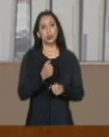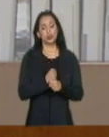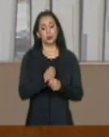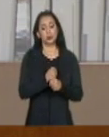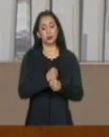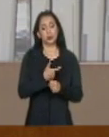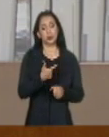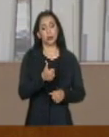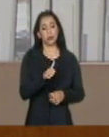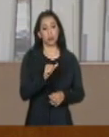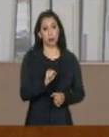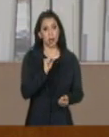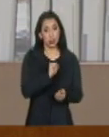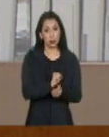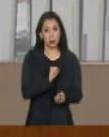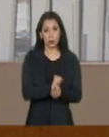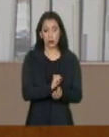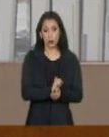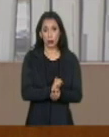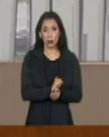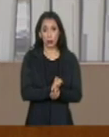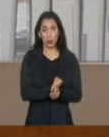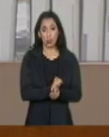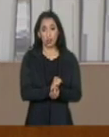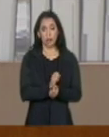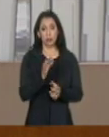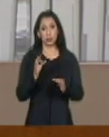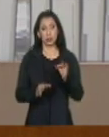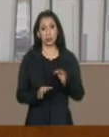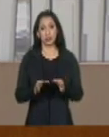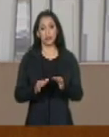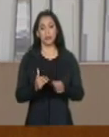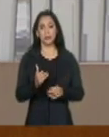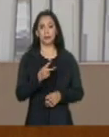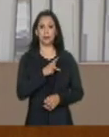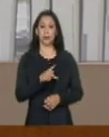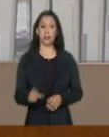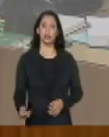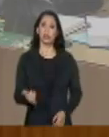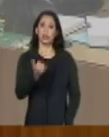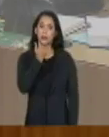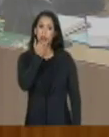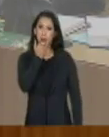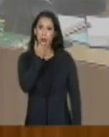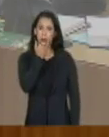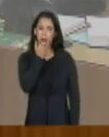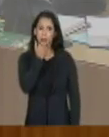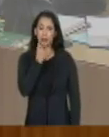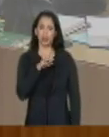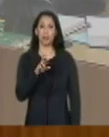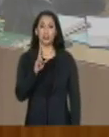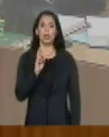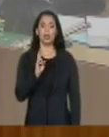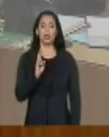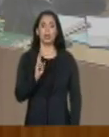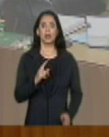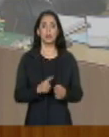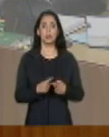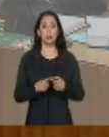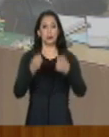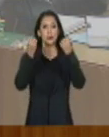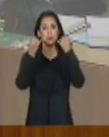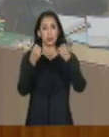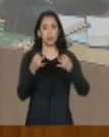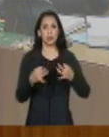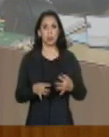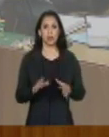julgado. Presidente, é só porque há uma repercussão didática muito importante nesse